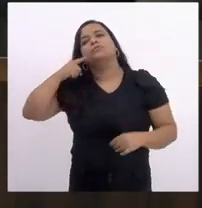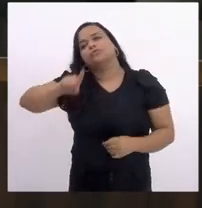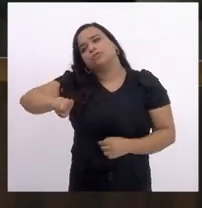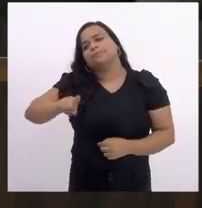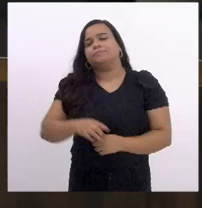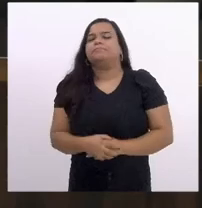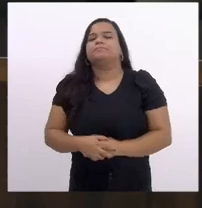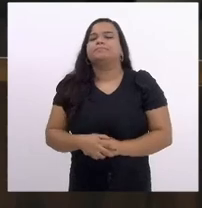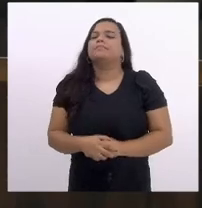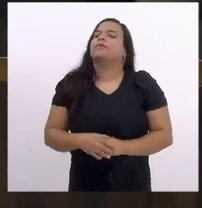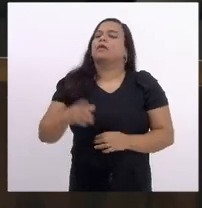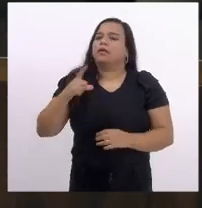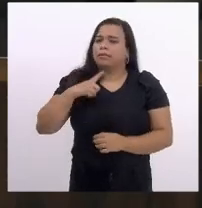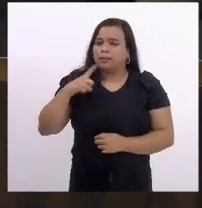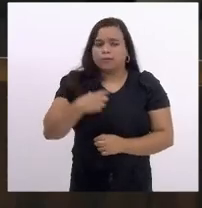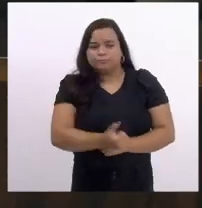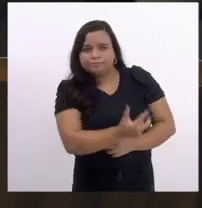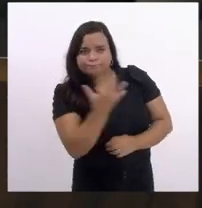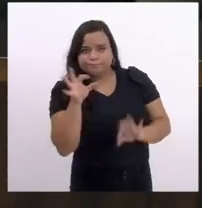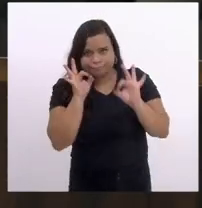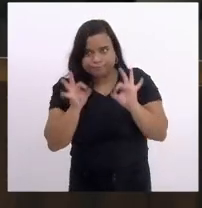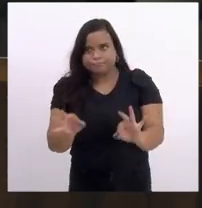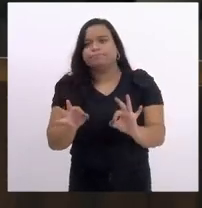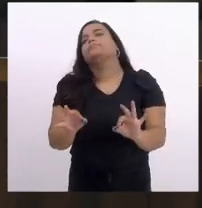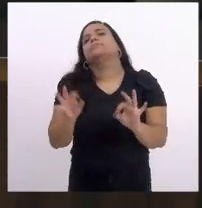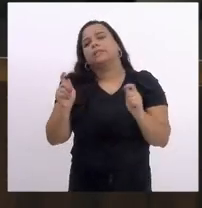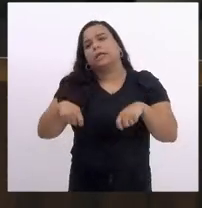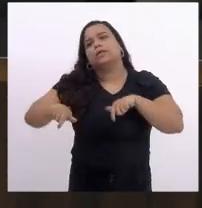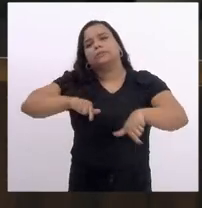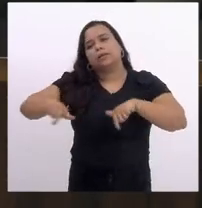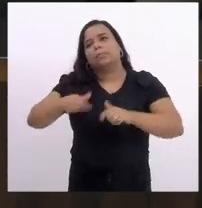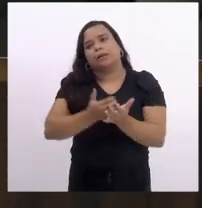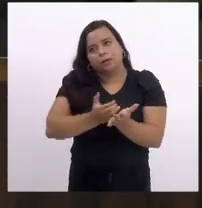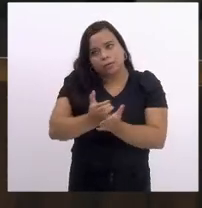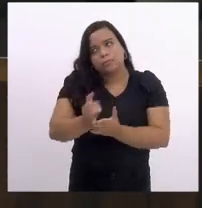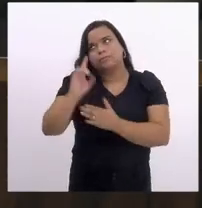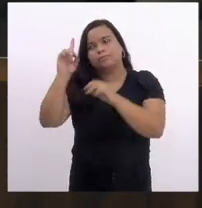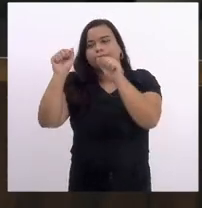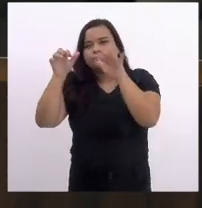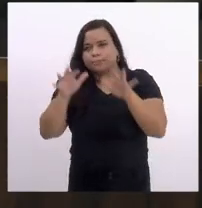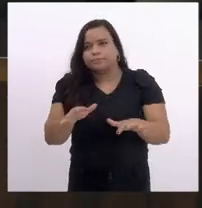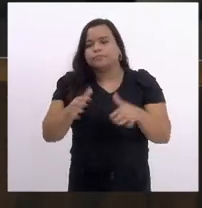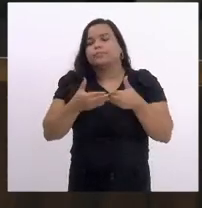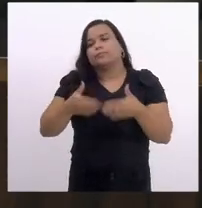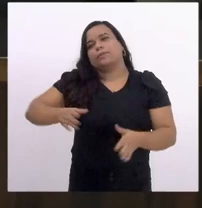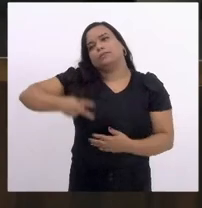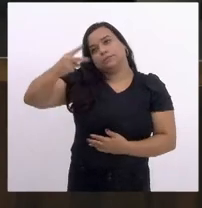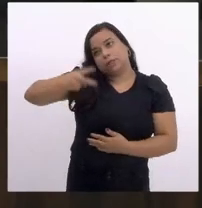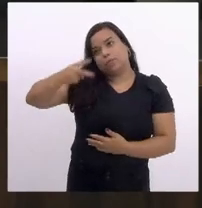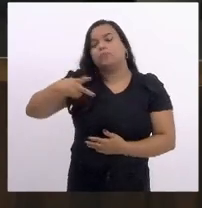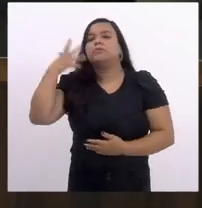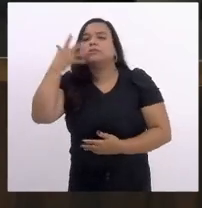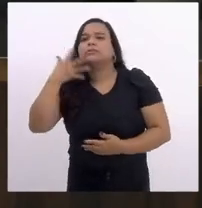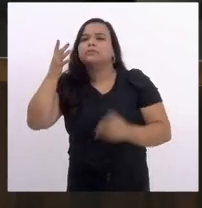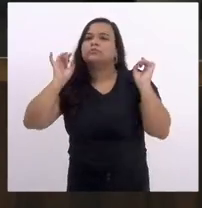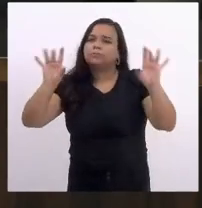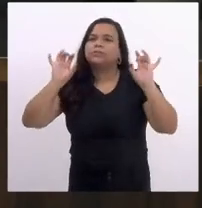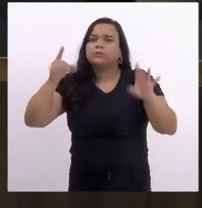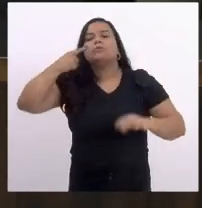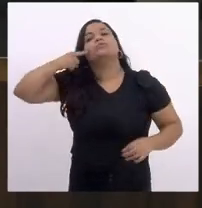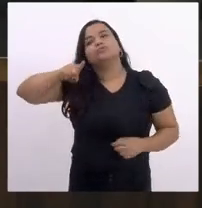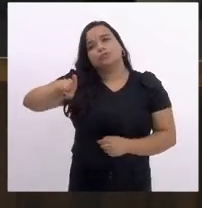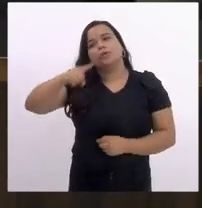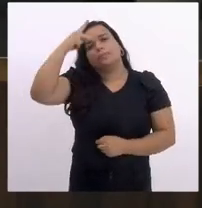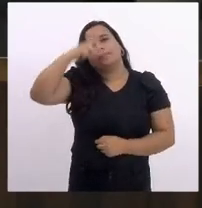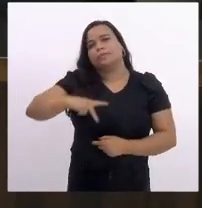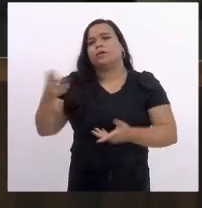proteção de Deus, iniciamos os nossos trabalhos. Está aberta a segunda sessão extraordinária do dia. A presidência